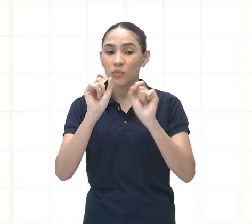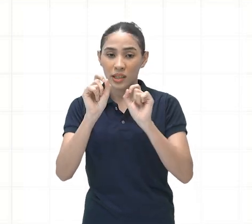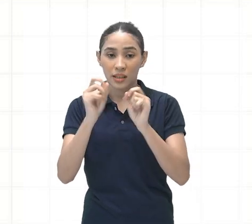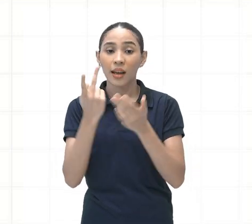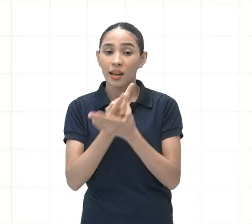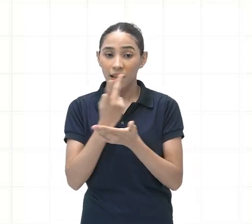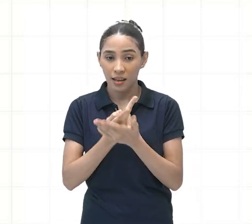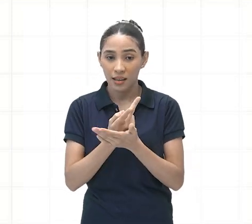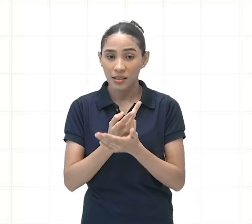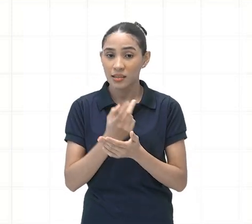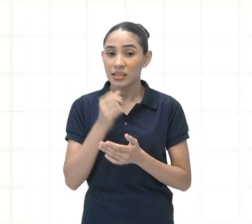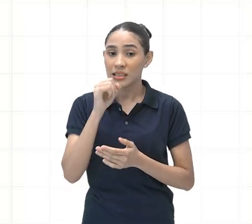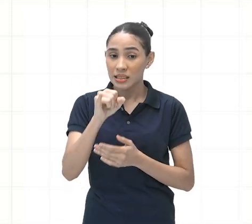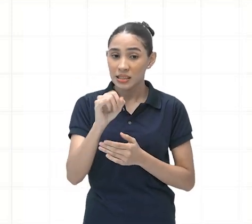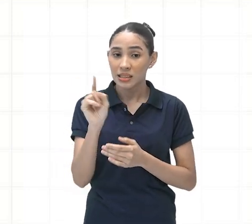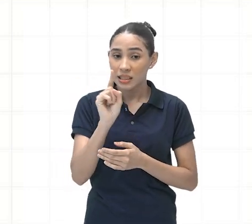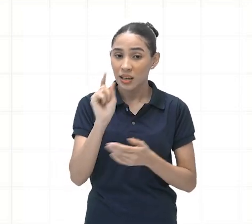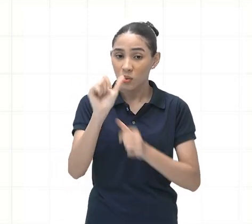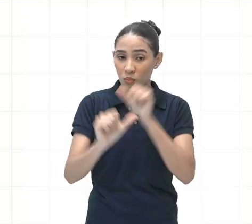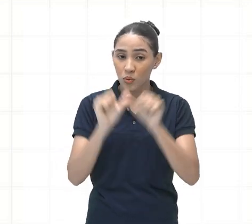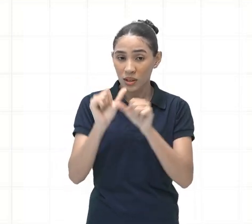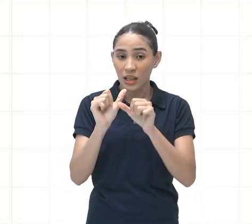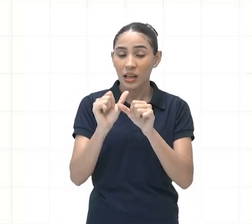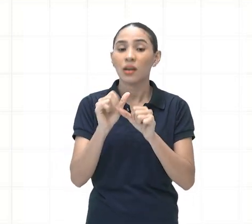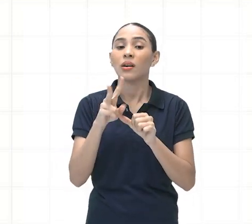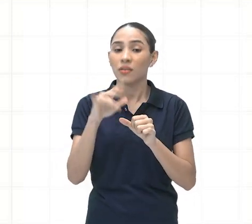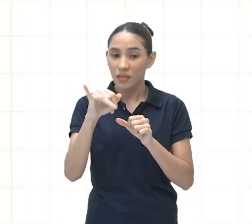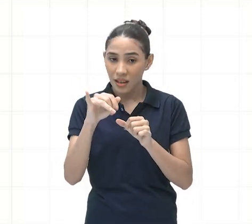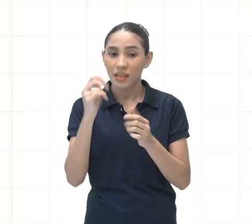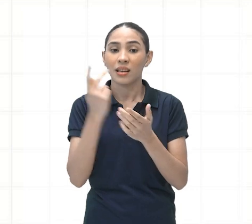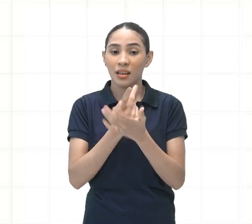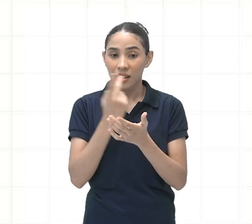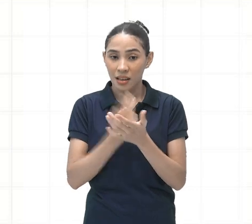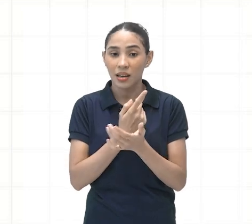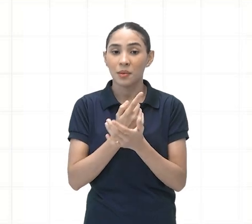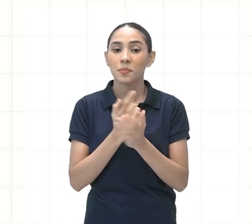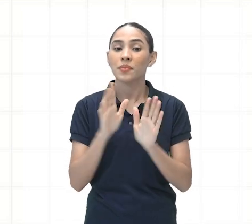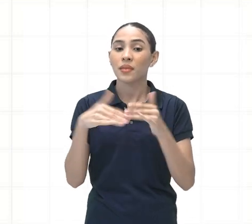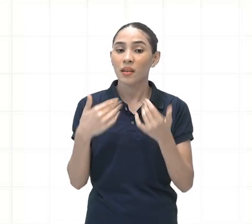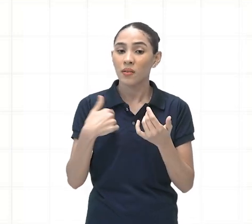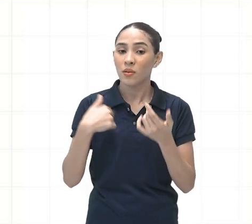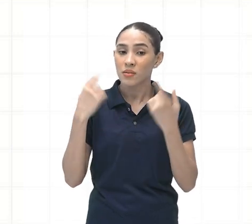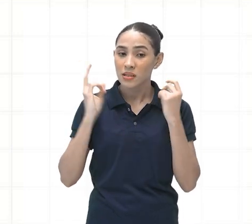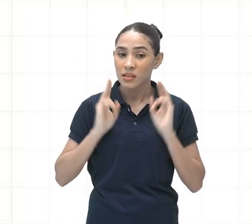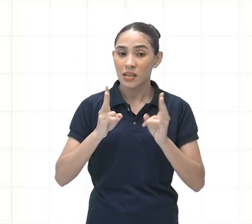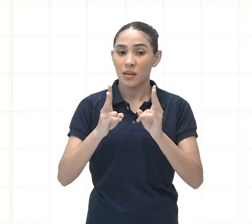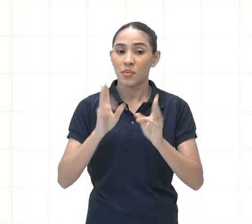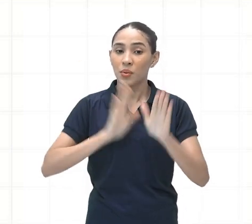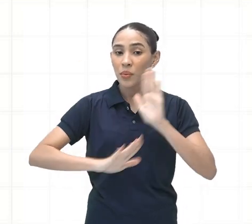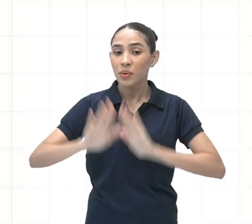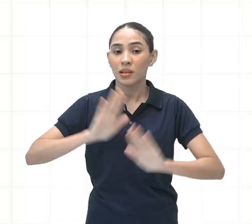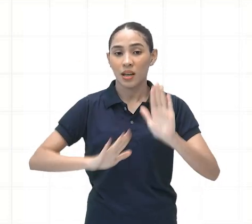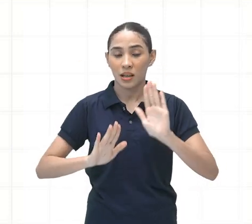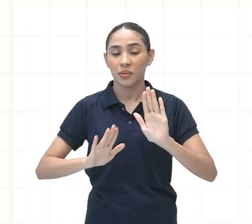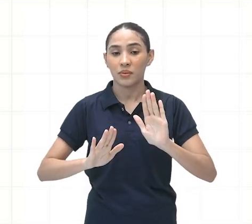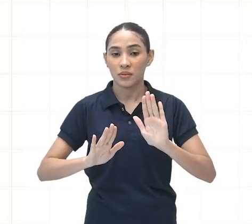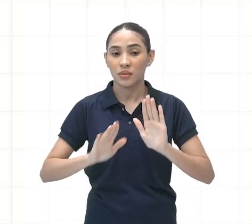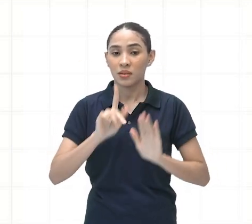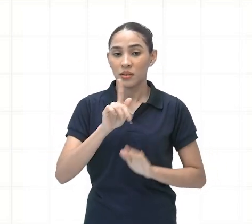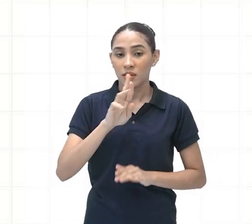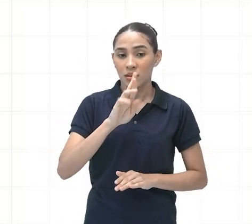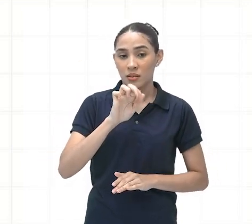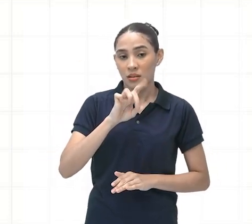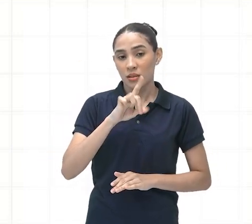errar. Se eu não inverter, eu vou errar. Então, eu sempre tenho que tomar esse cuidado.